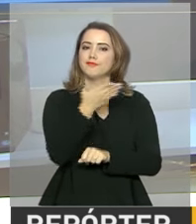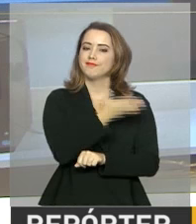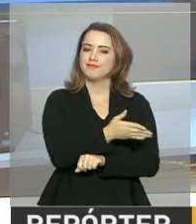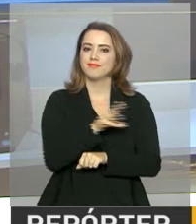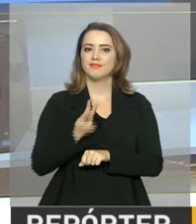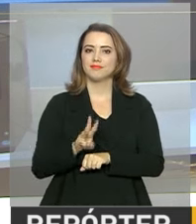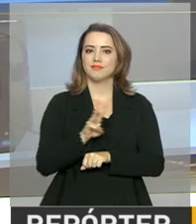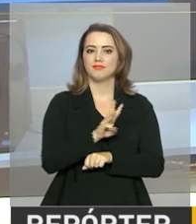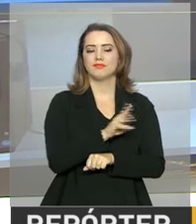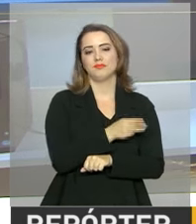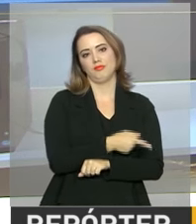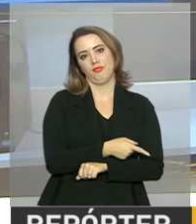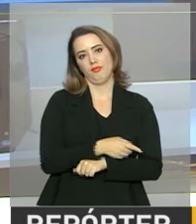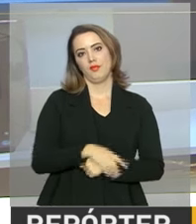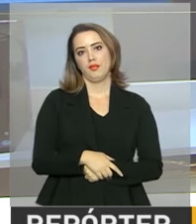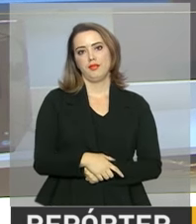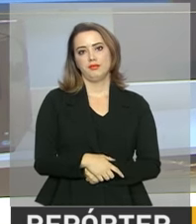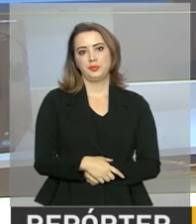endereço